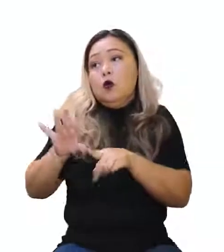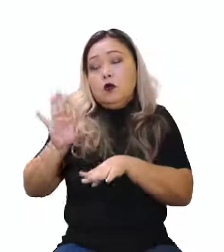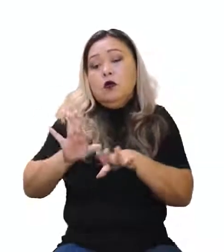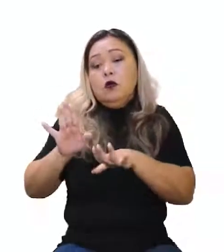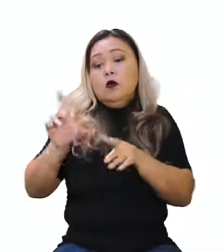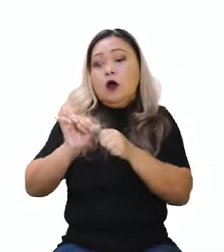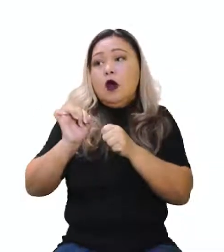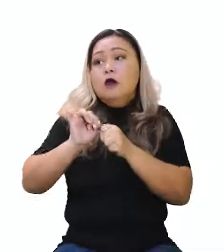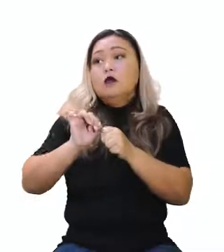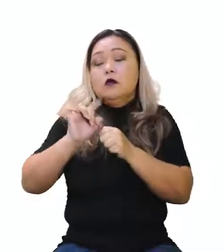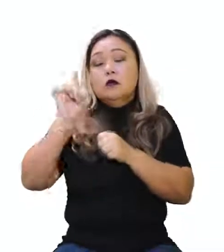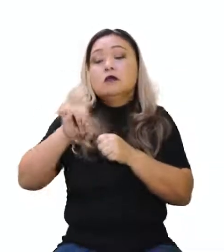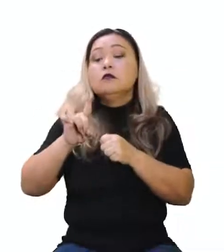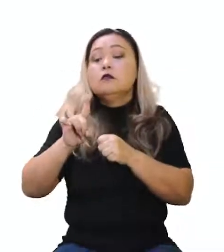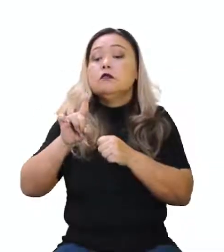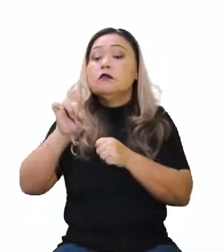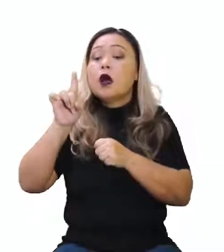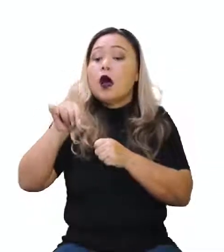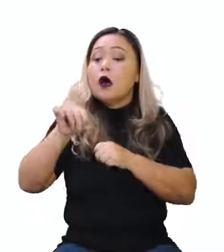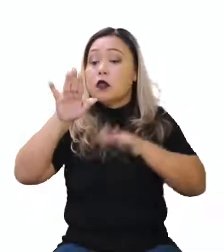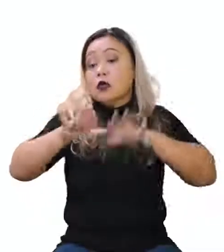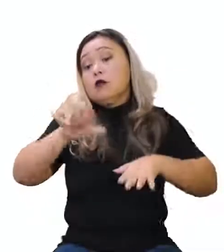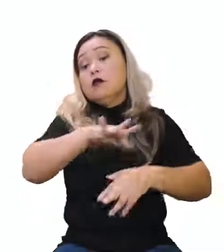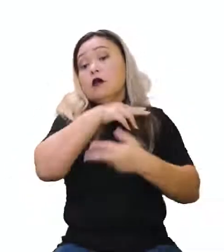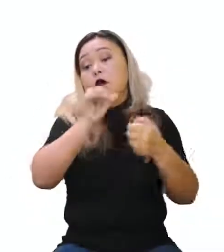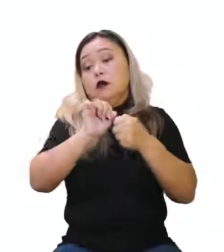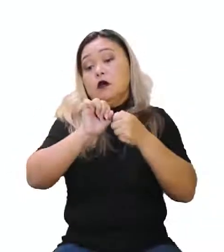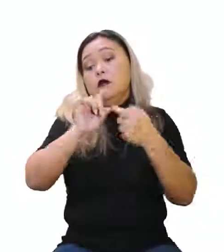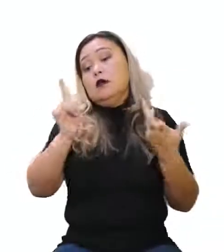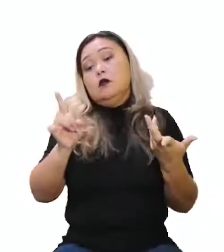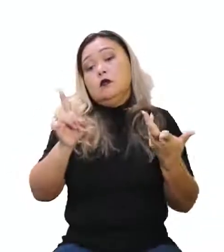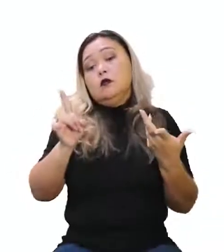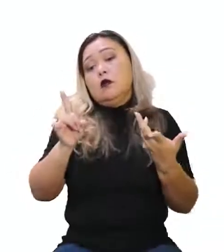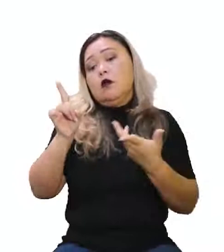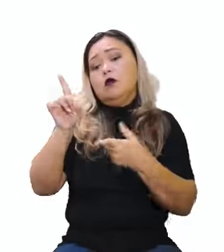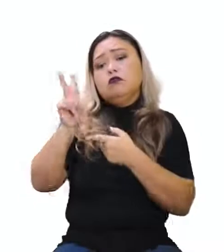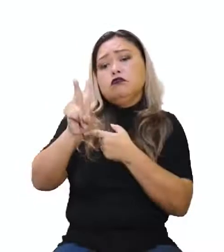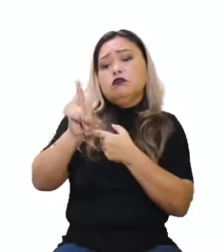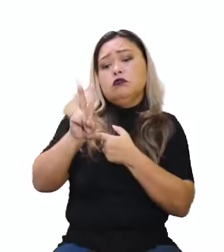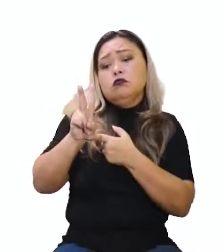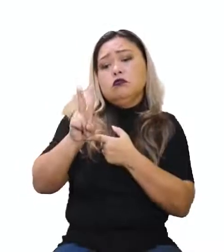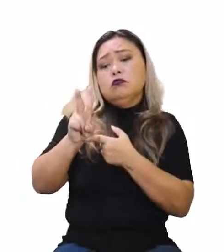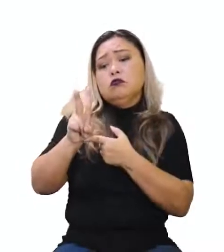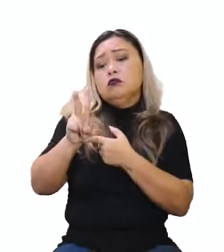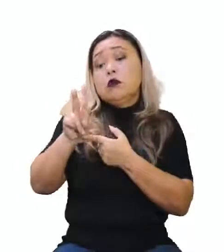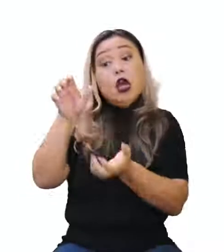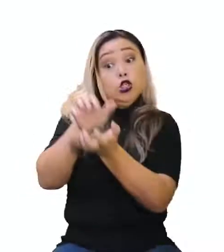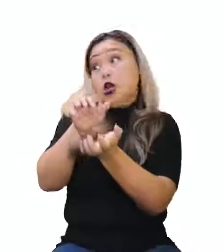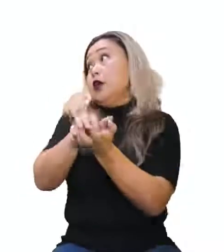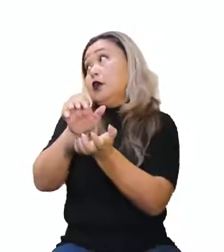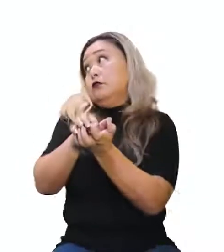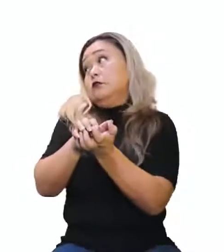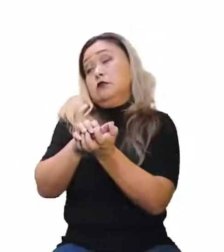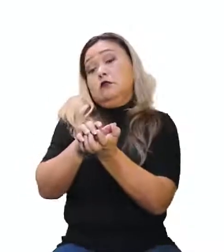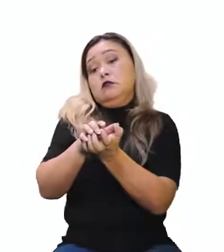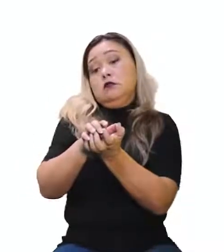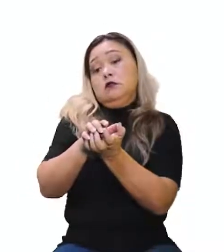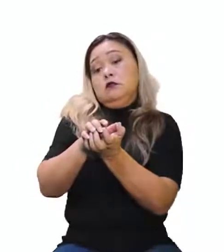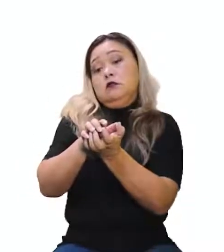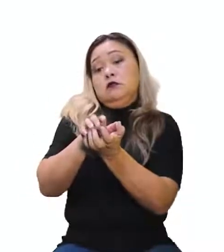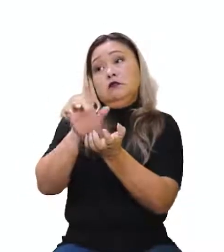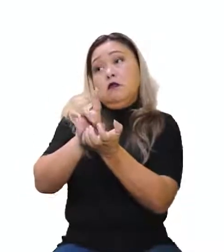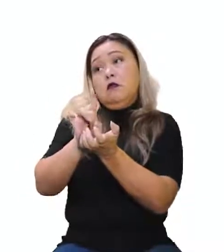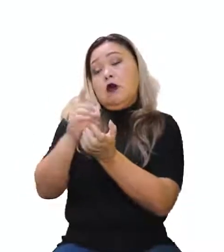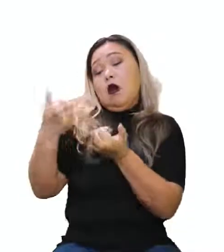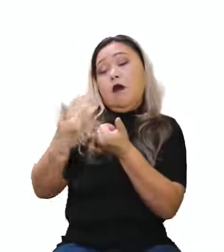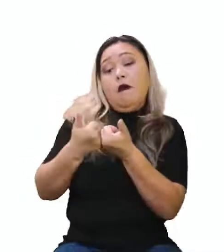animais a gente não consegue ter esse processo de domesticação. Exemplo, você não vai domesticar jacaré. Você